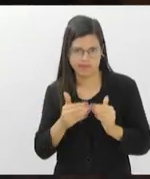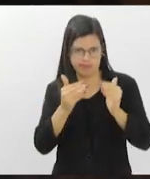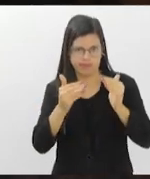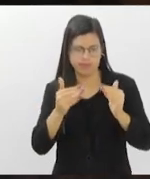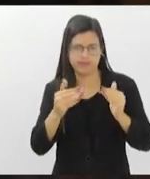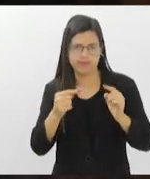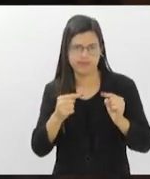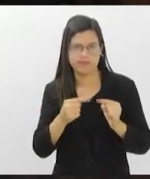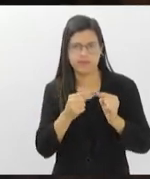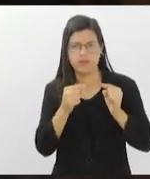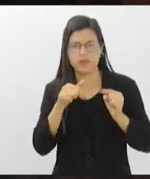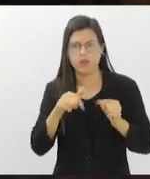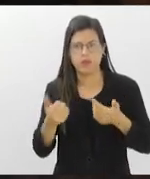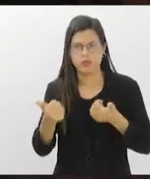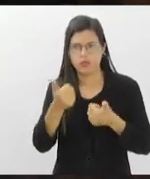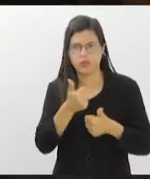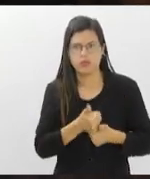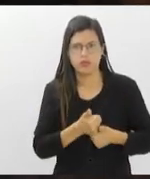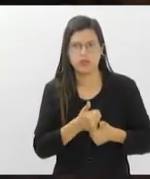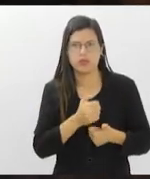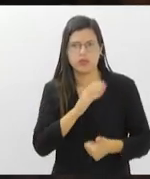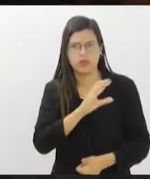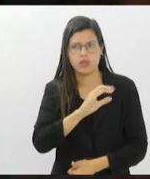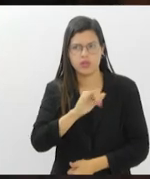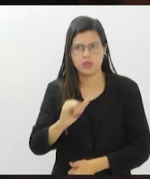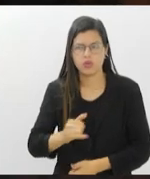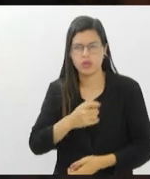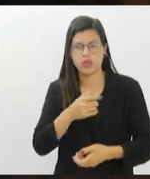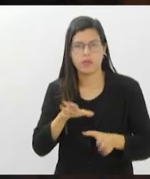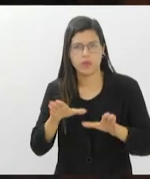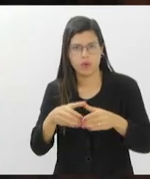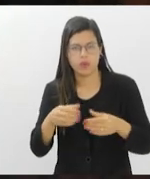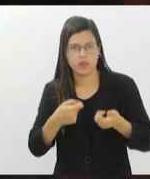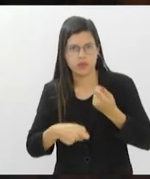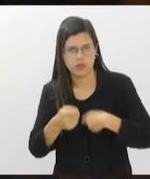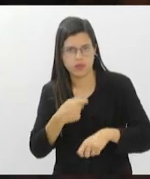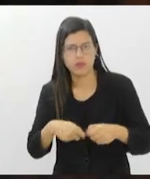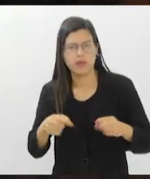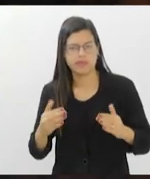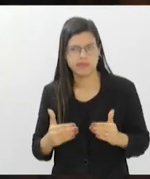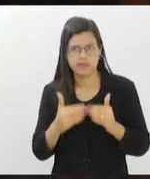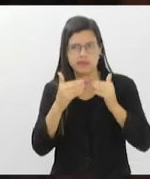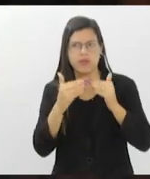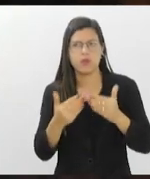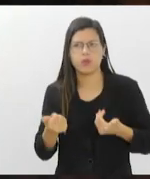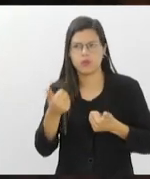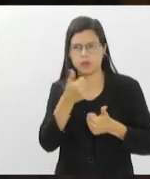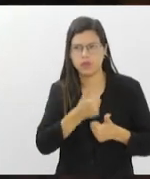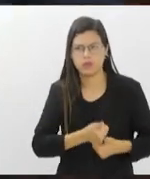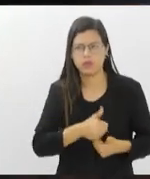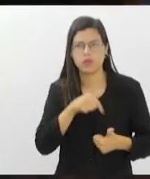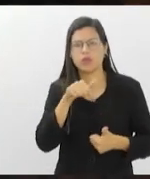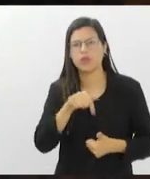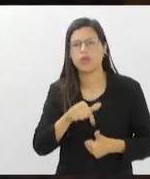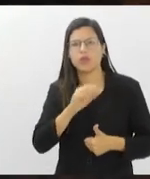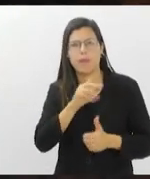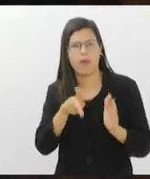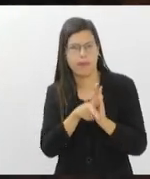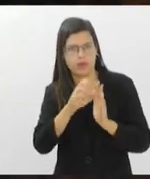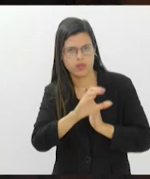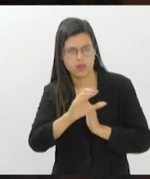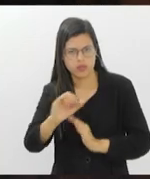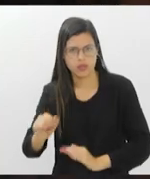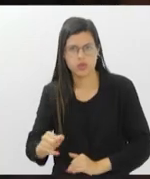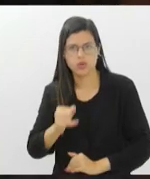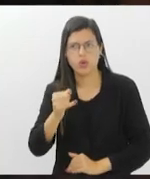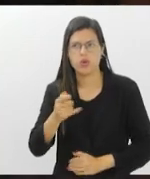Com o substitutivo da Comissão de Constituição e Justiça. De Economia, Indústria e Comércio, favorável. Com o substitutivo da Comissão de Constituição e Justiça.